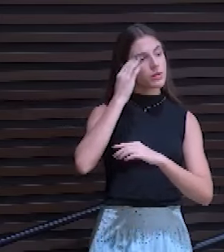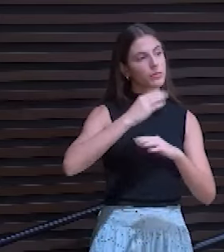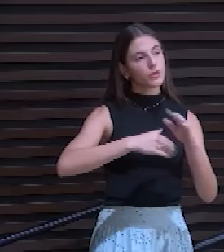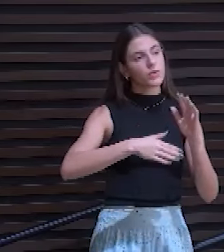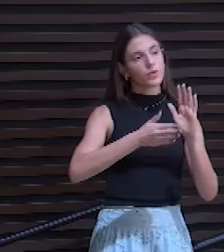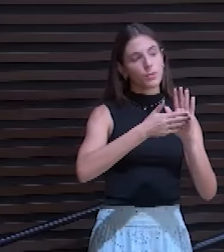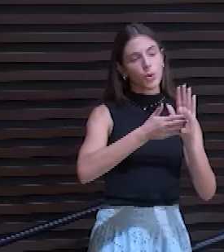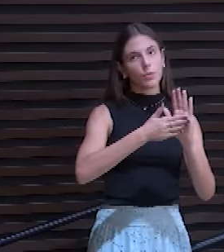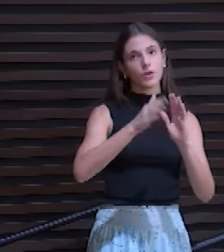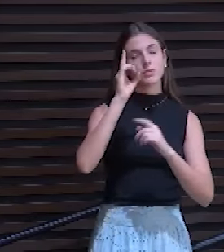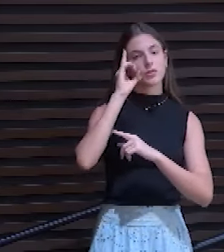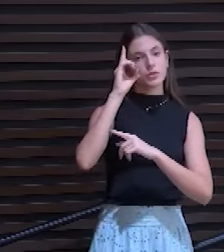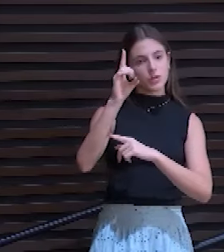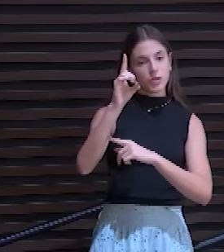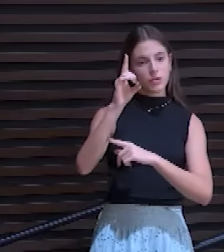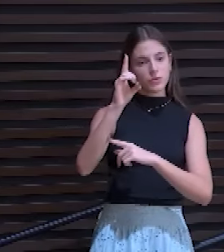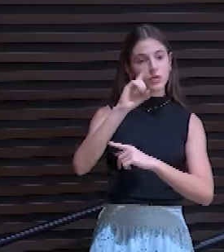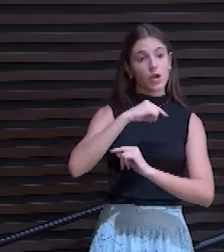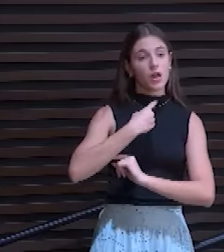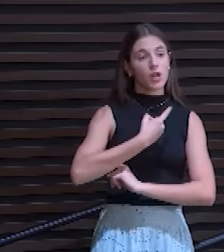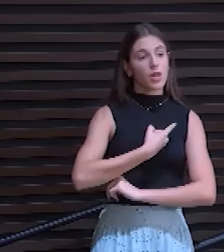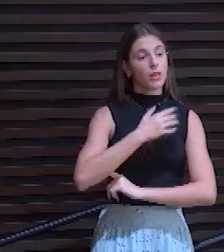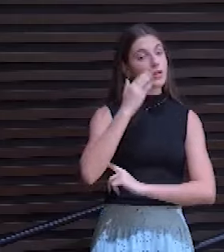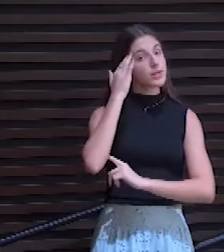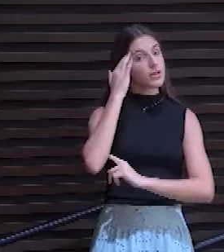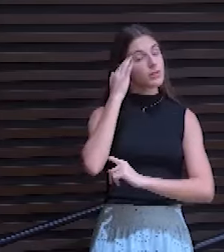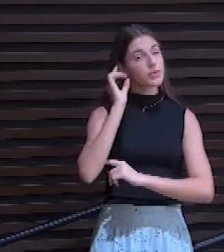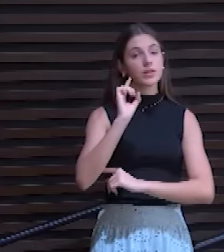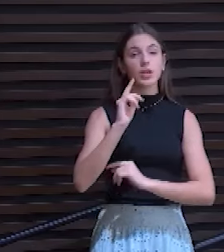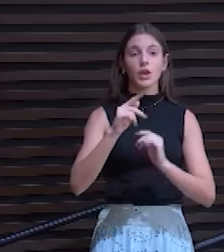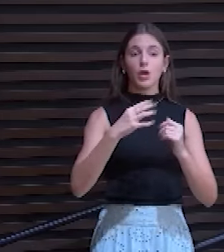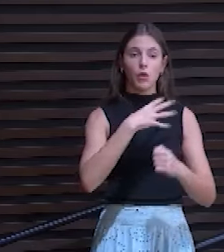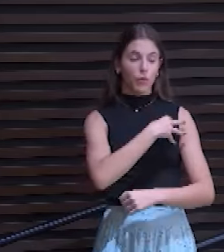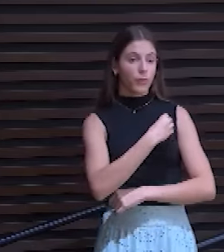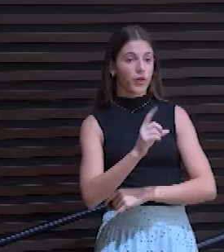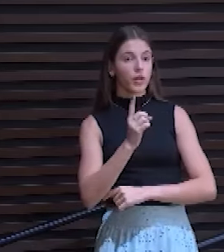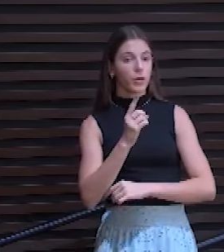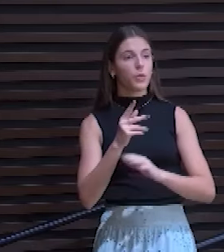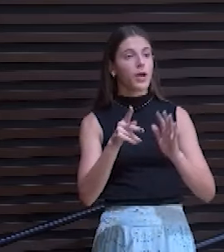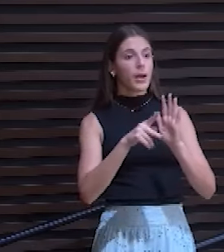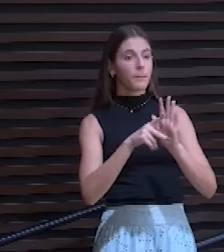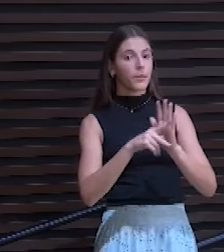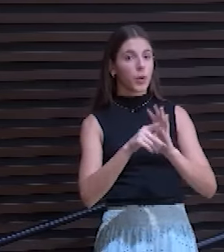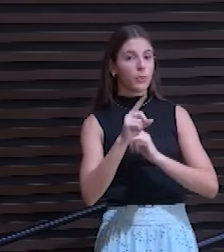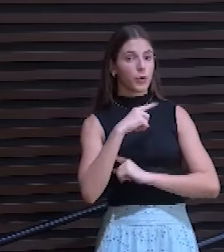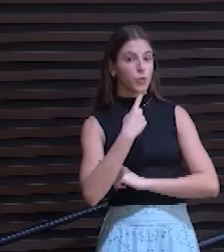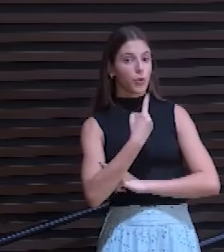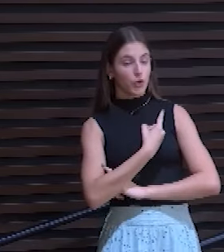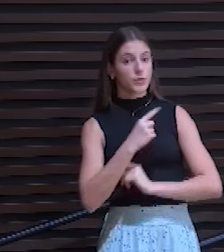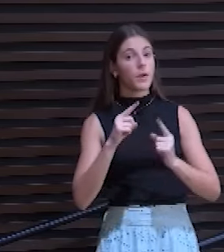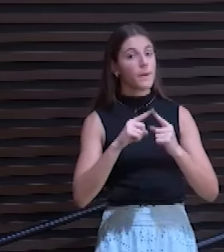nos colocando como pais em uma trajetória distante dos desígnios de Deus.